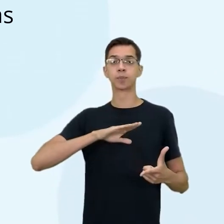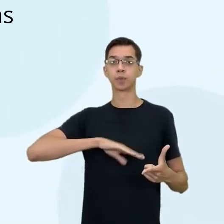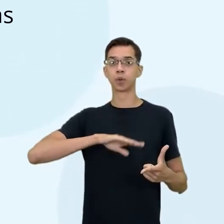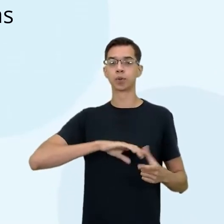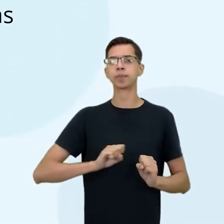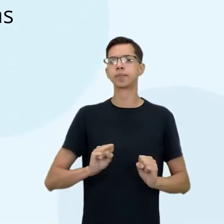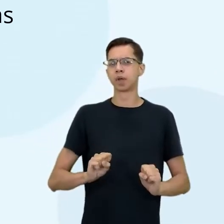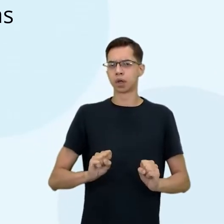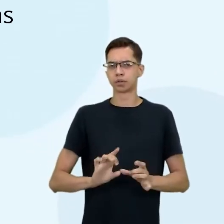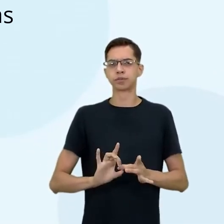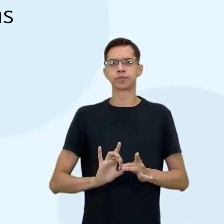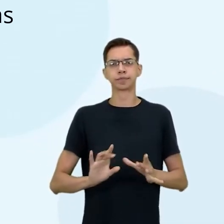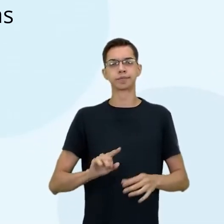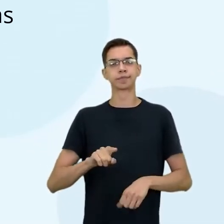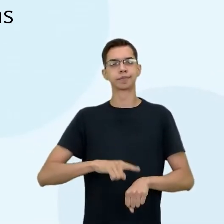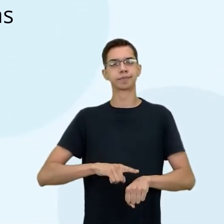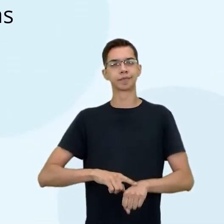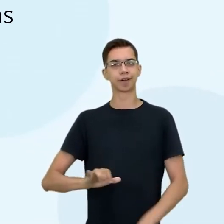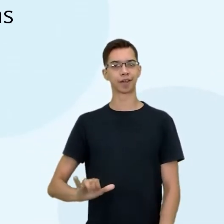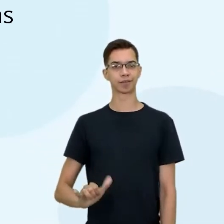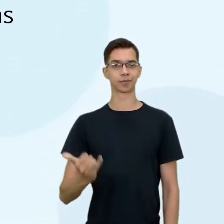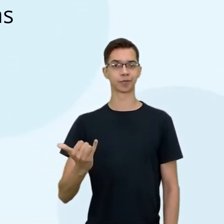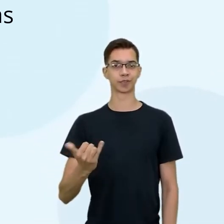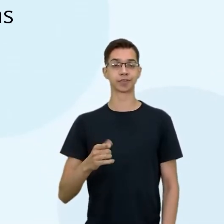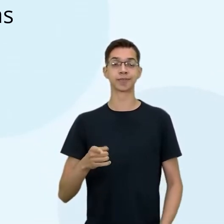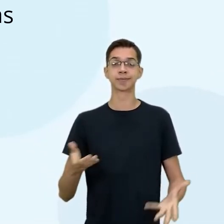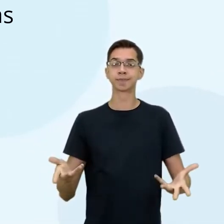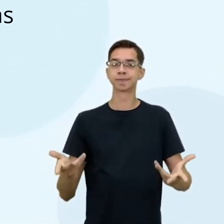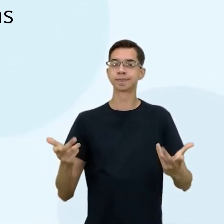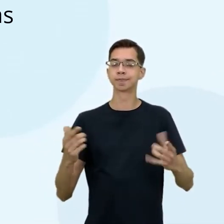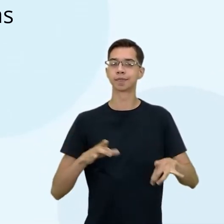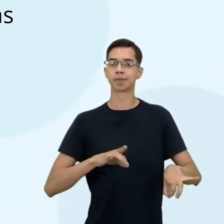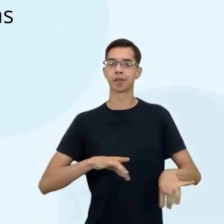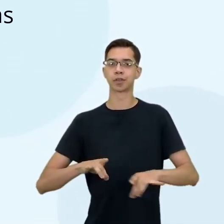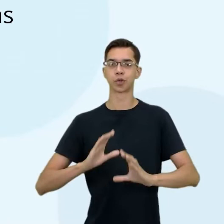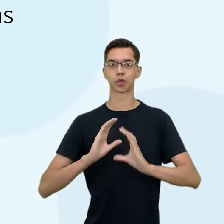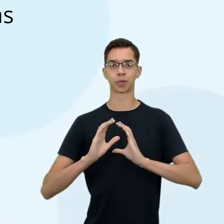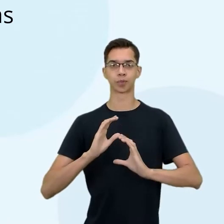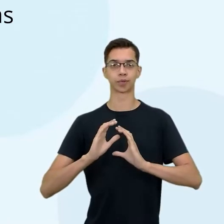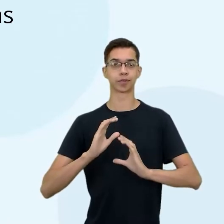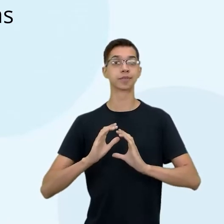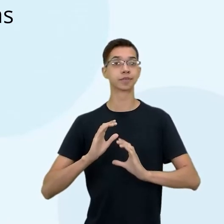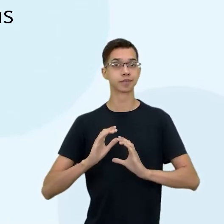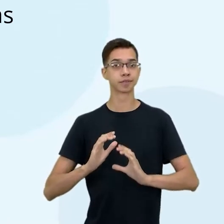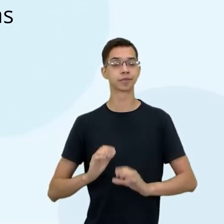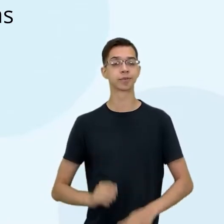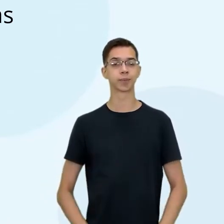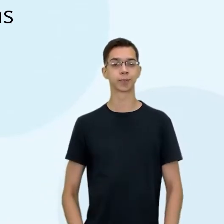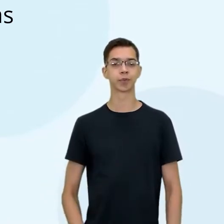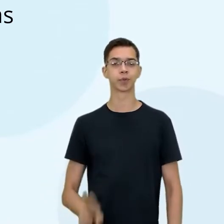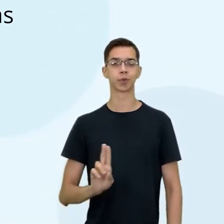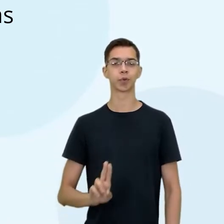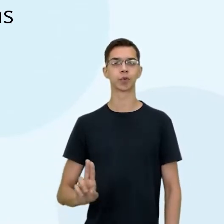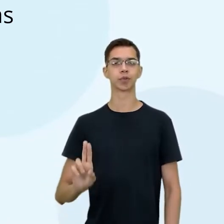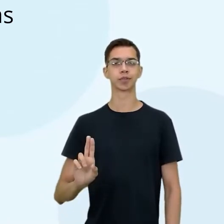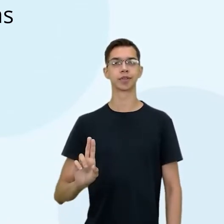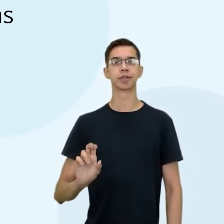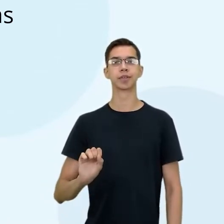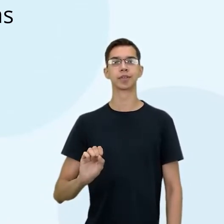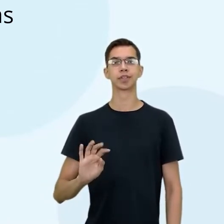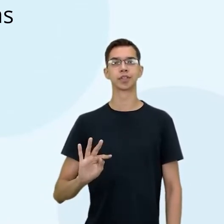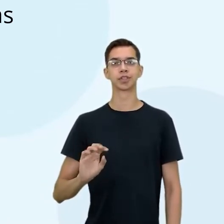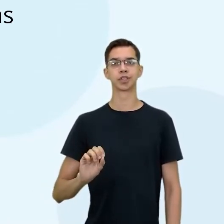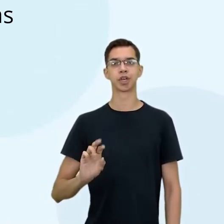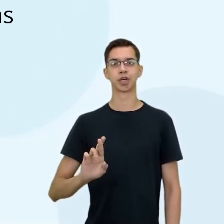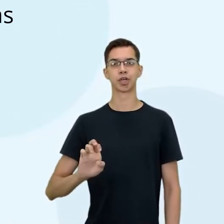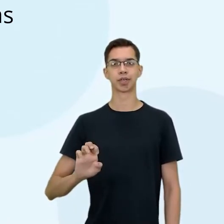vocês aproveitarem aí, aprimorar as suas técnicas de comunicação usando storytelling, né? Vocês podem usar os recursos do